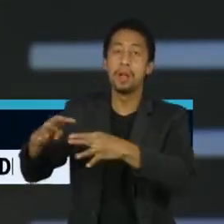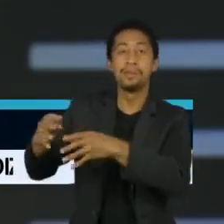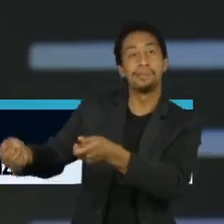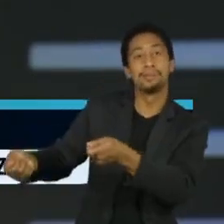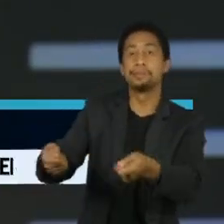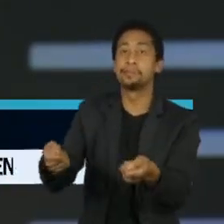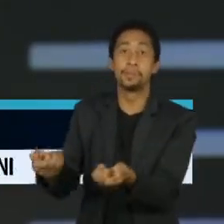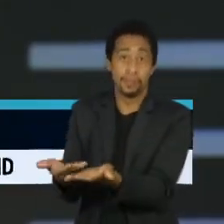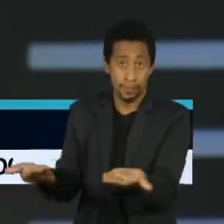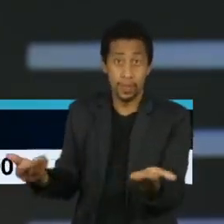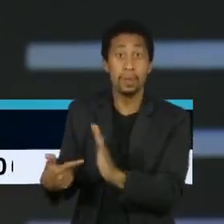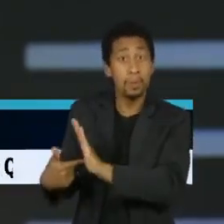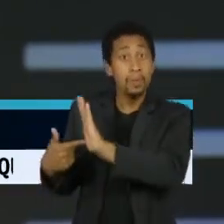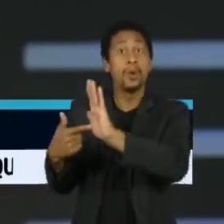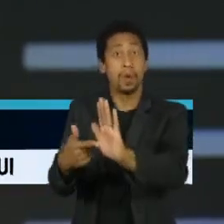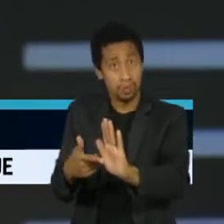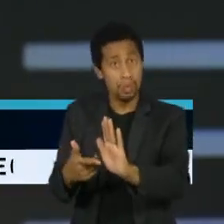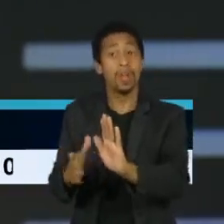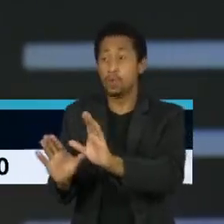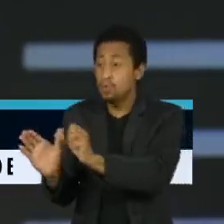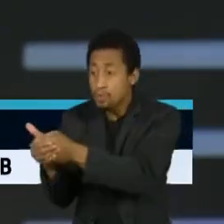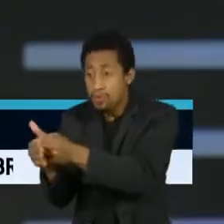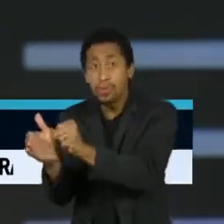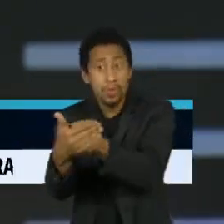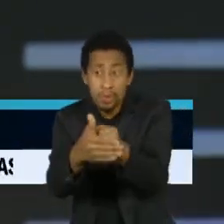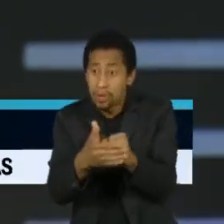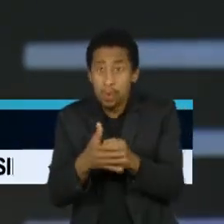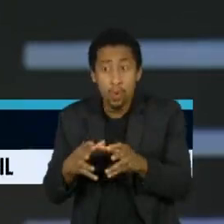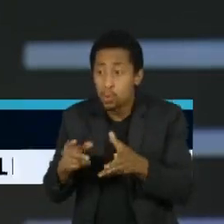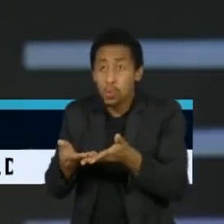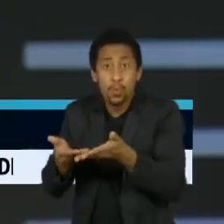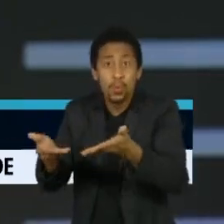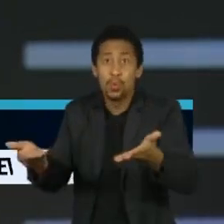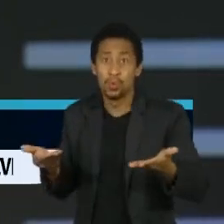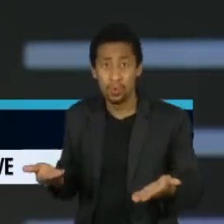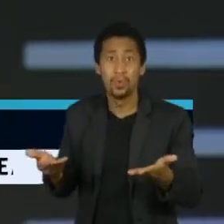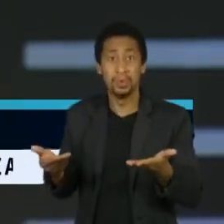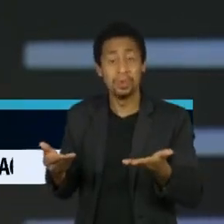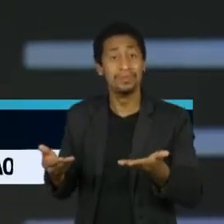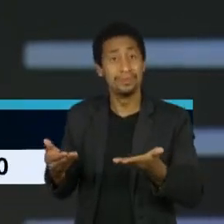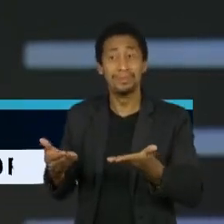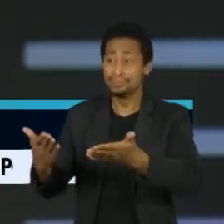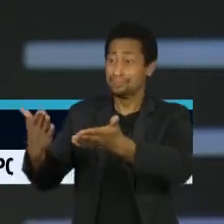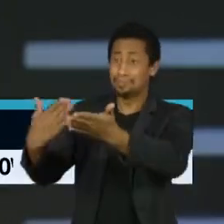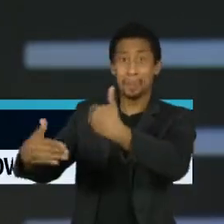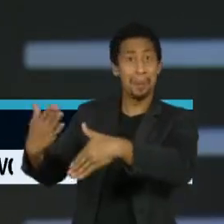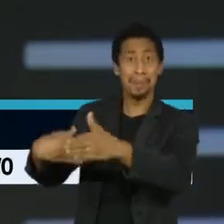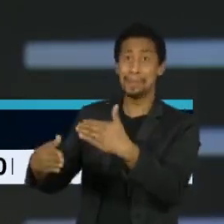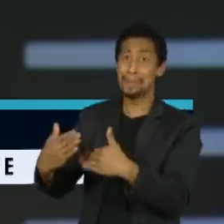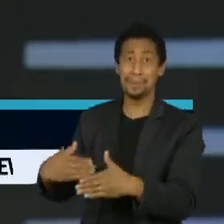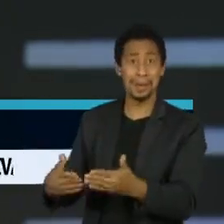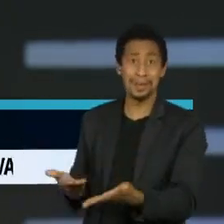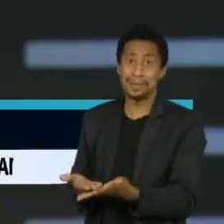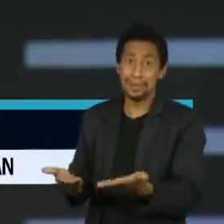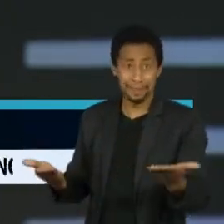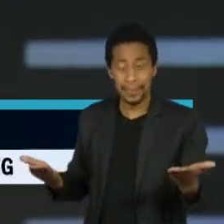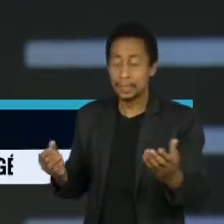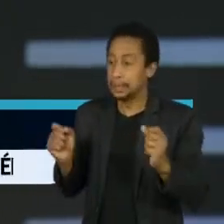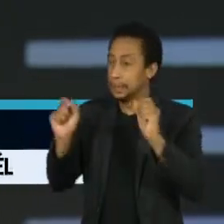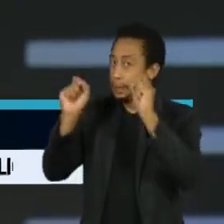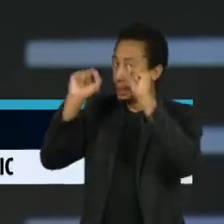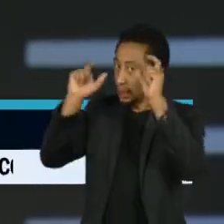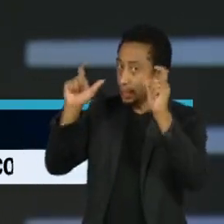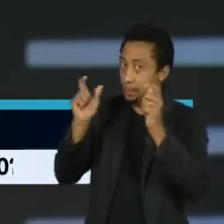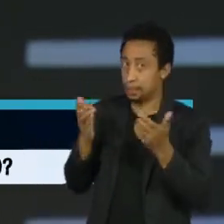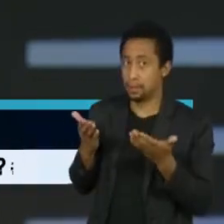envolvendo pistas de pouso clandestinas. É tudo um retrocesso civilizatório tão grande que é espantoso. E